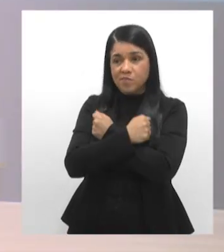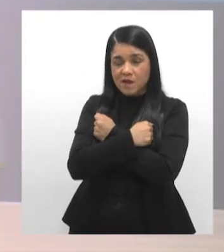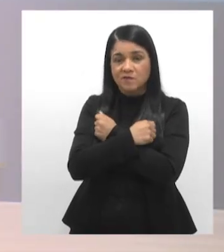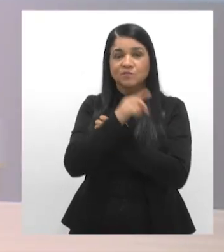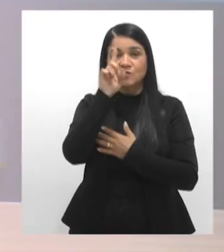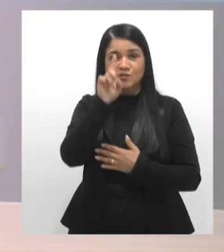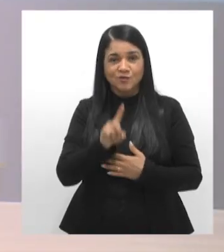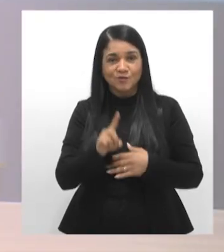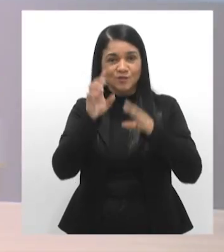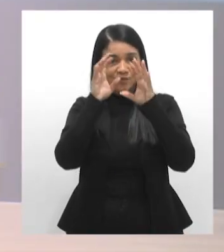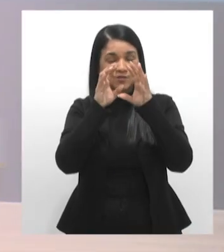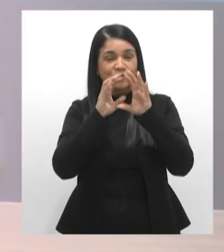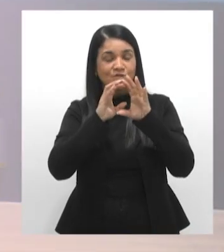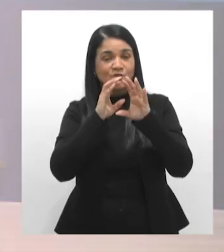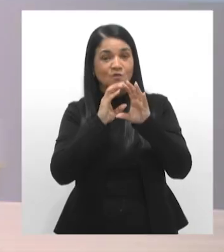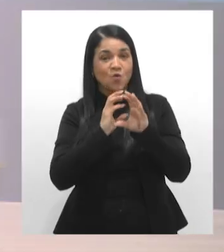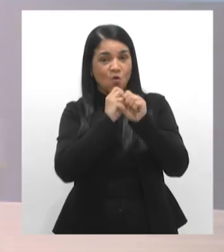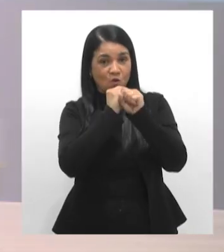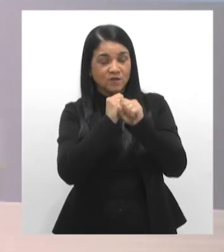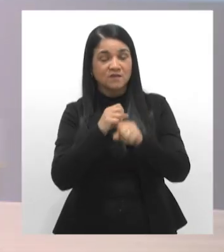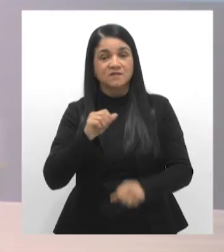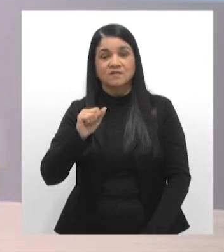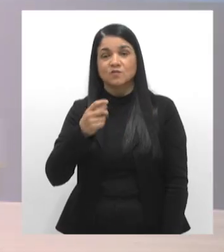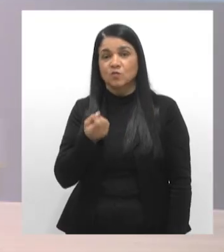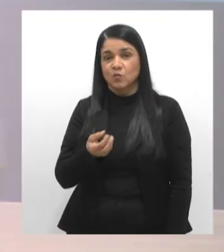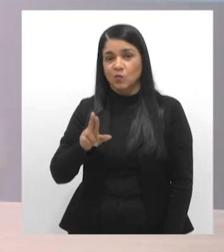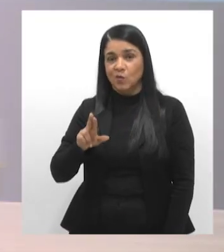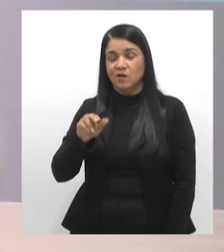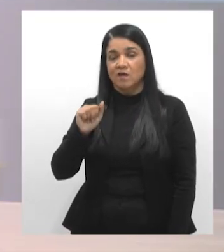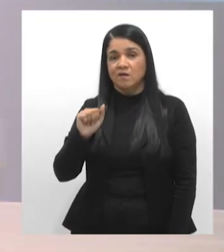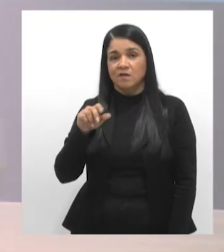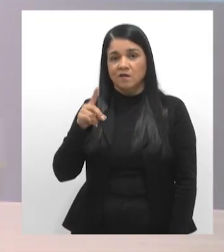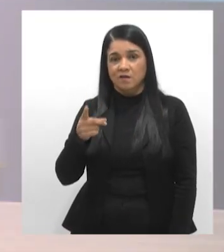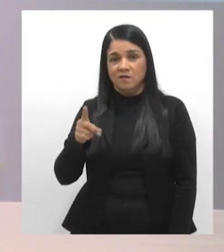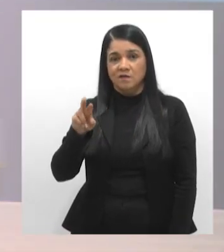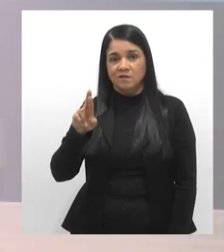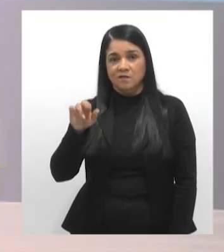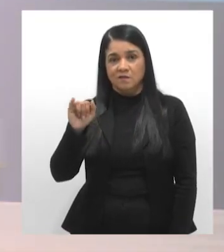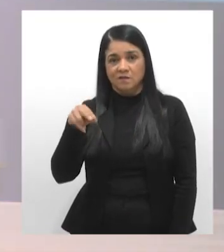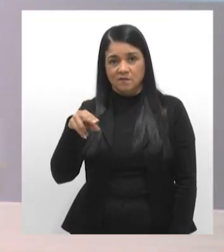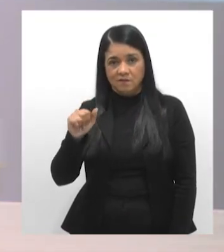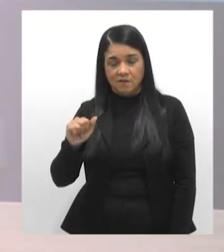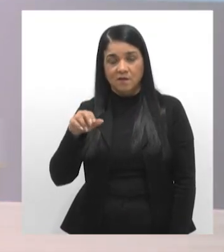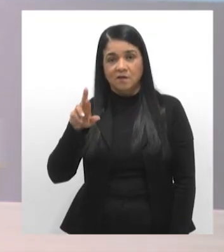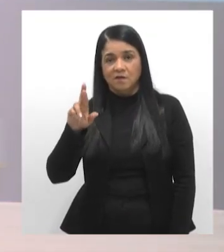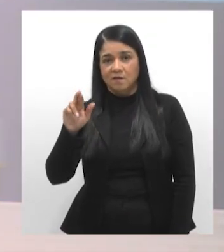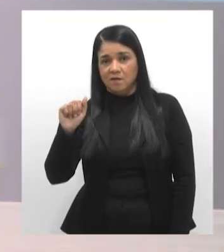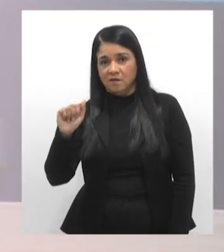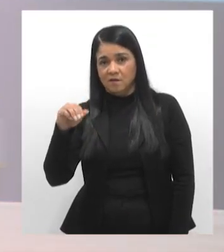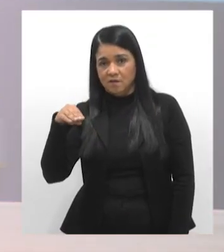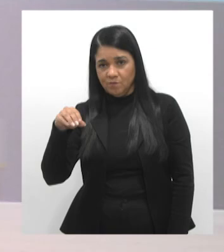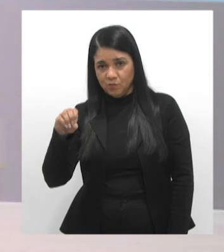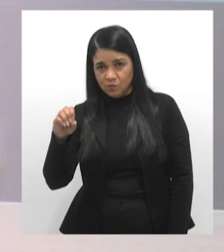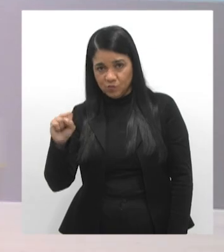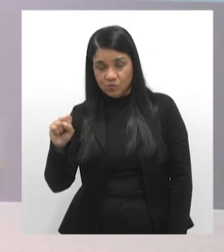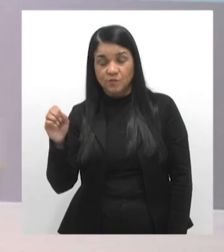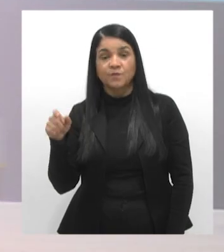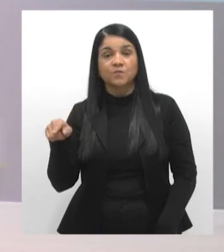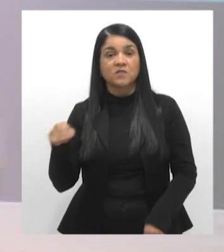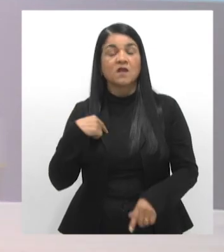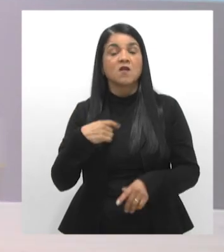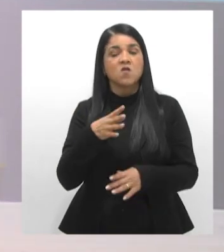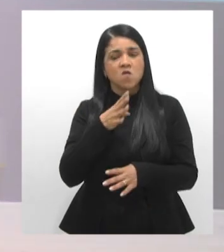de Contas, a doutora Adriana Ramos, que reconhece aqui na ELERJ